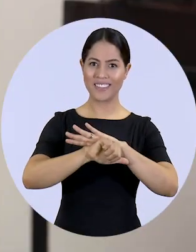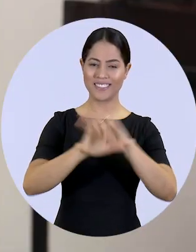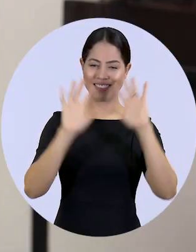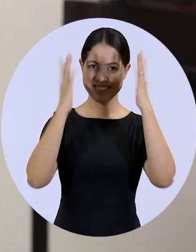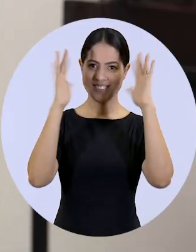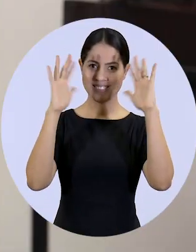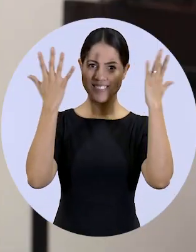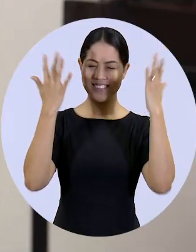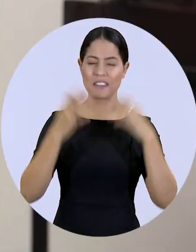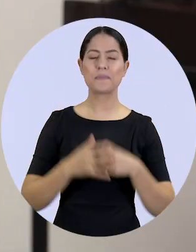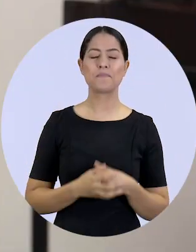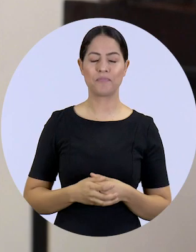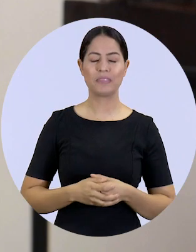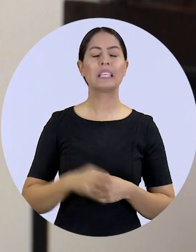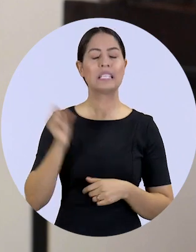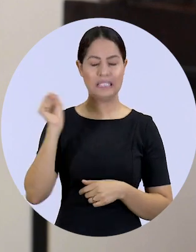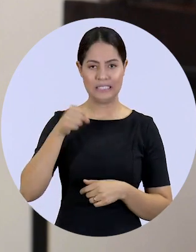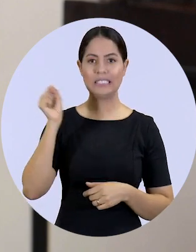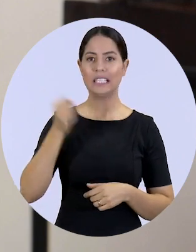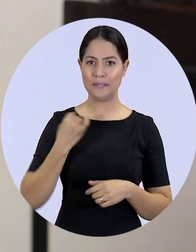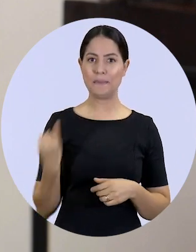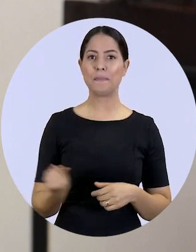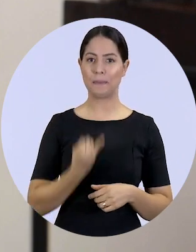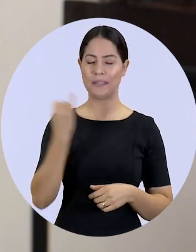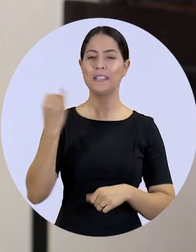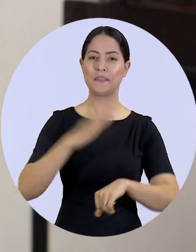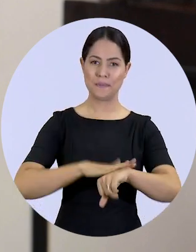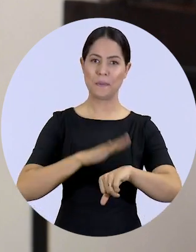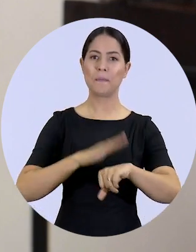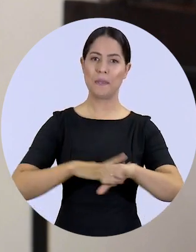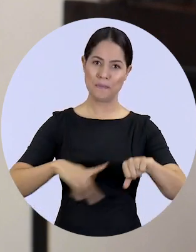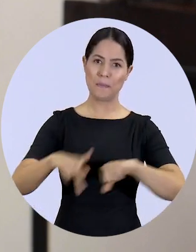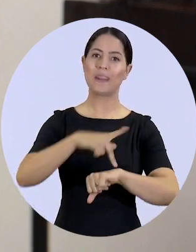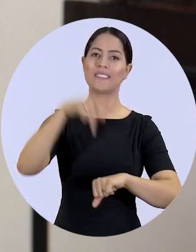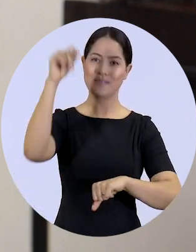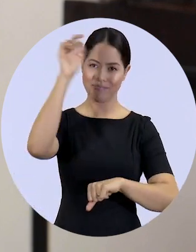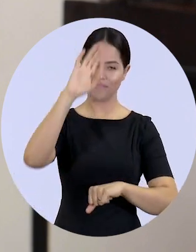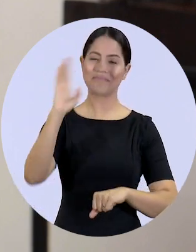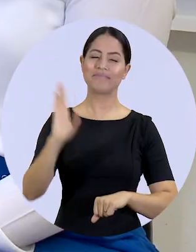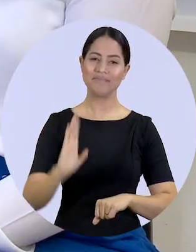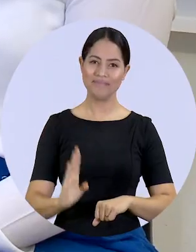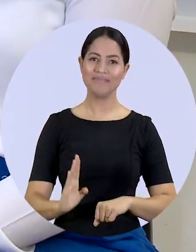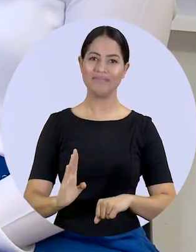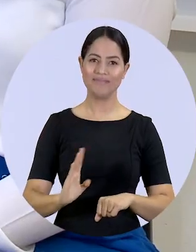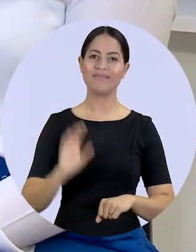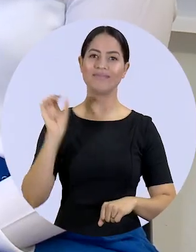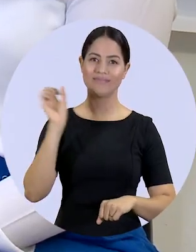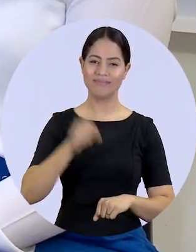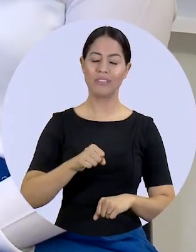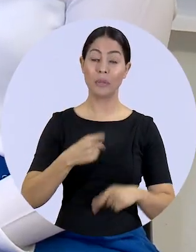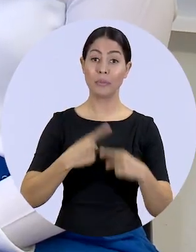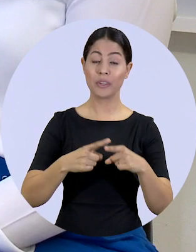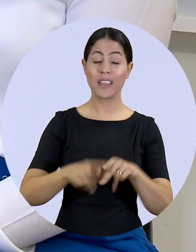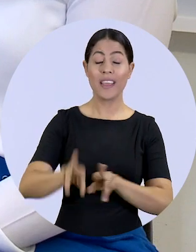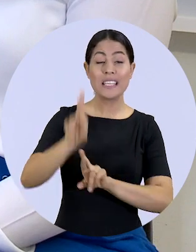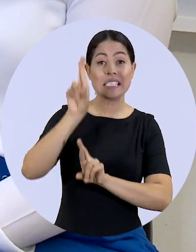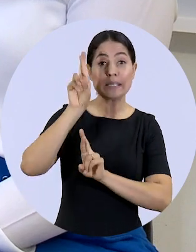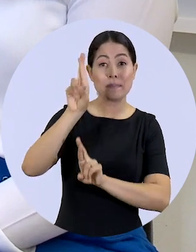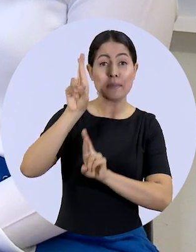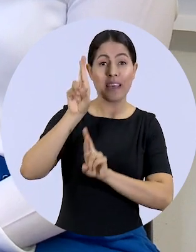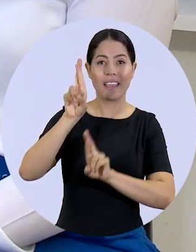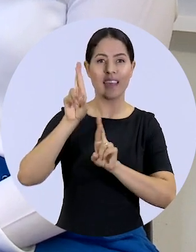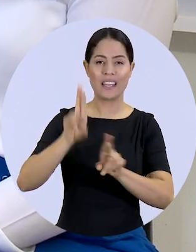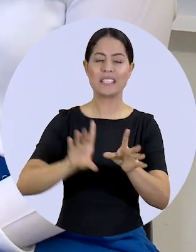criminal, neste momento, ele tem uma importância grande para o país. Acho que nós estamos contribuindo para dar uma certa esperança de